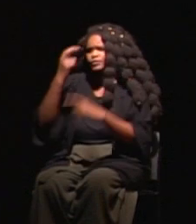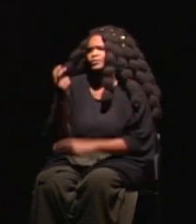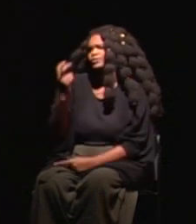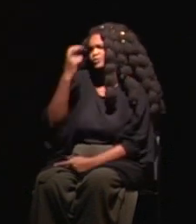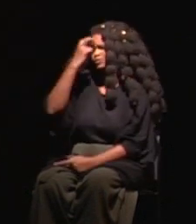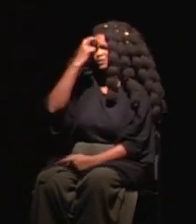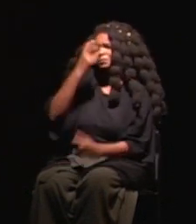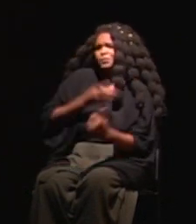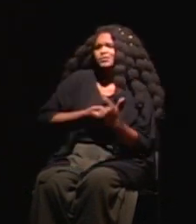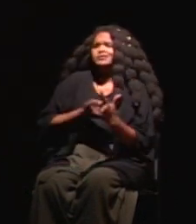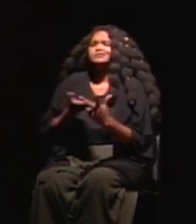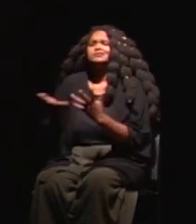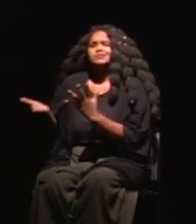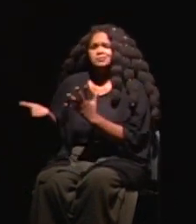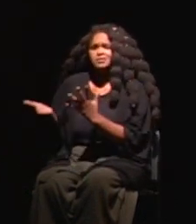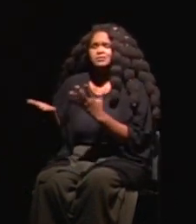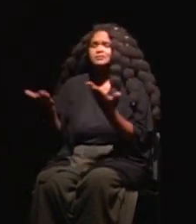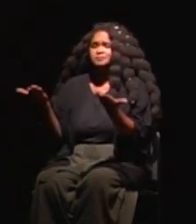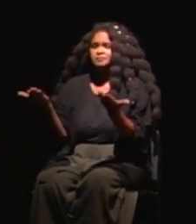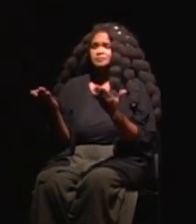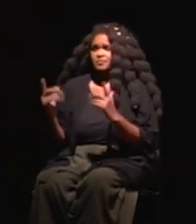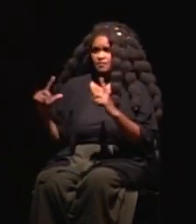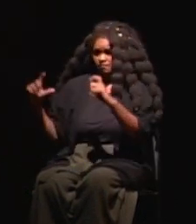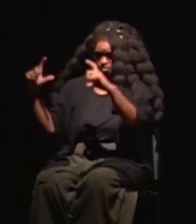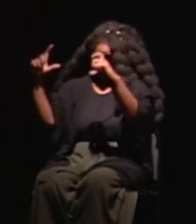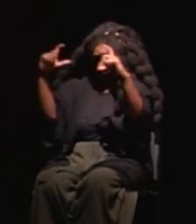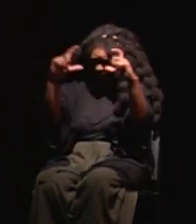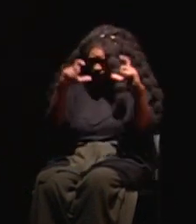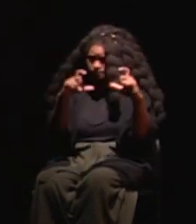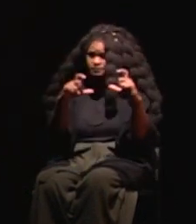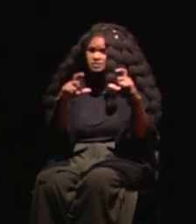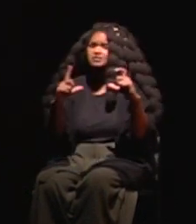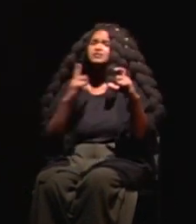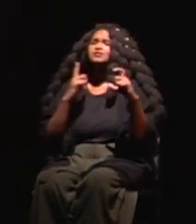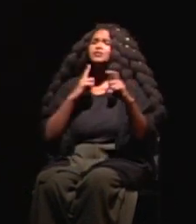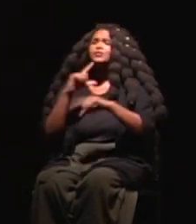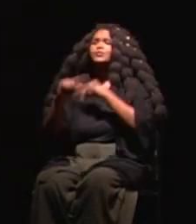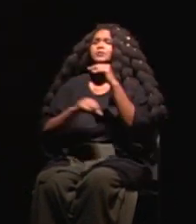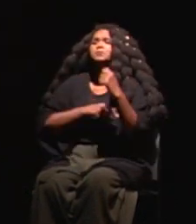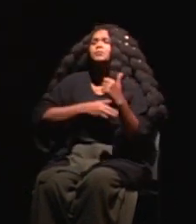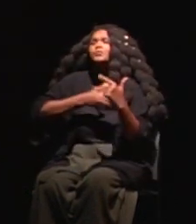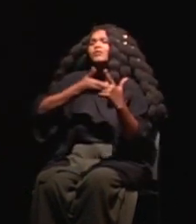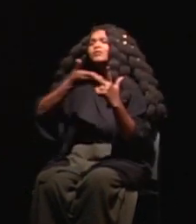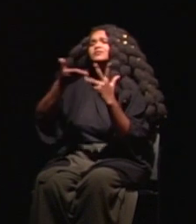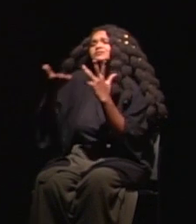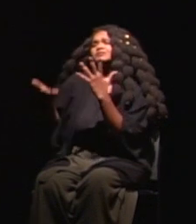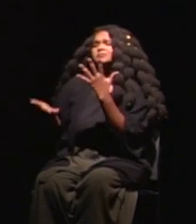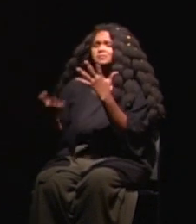polissêmica. Essas fotografias que estão aí é uma polissemia